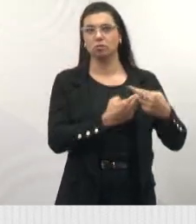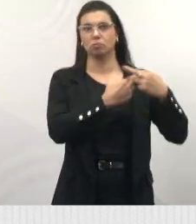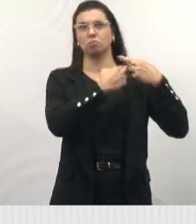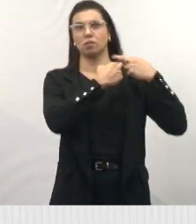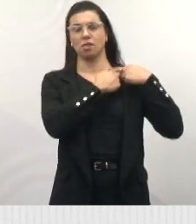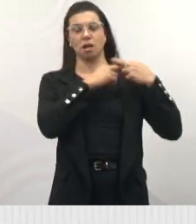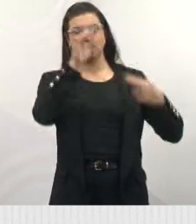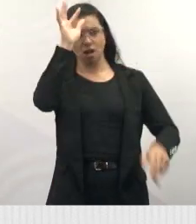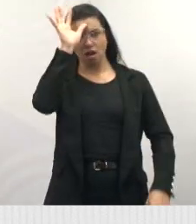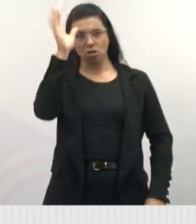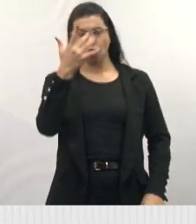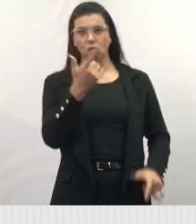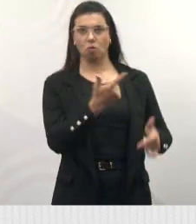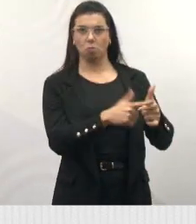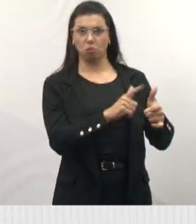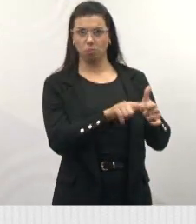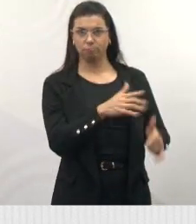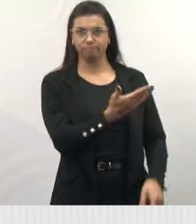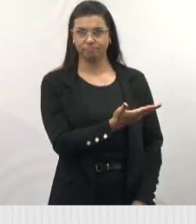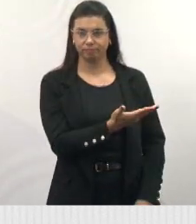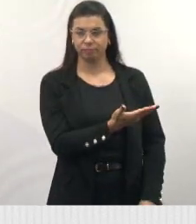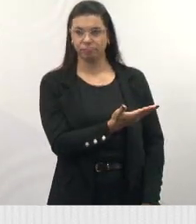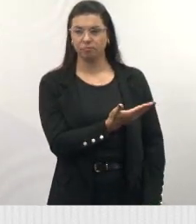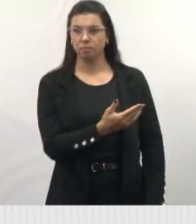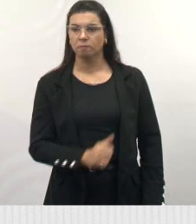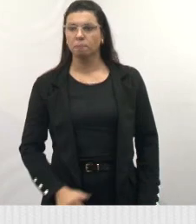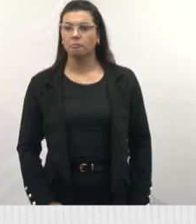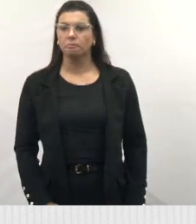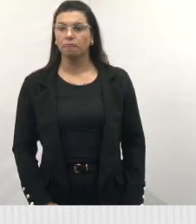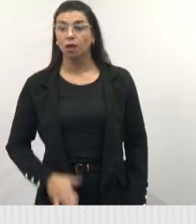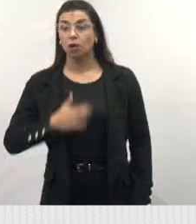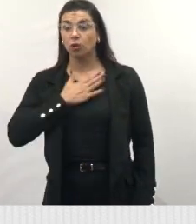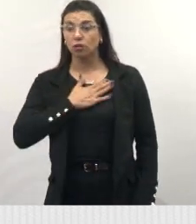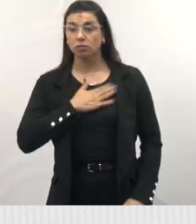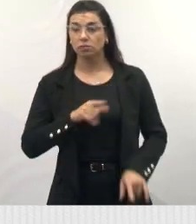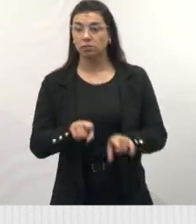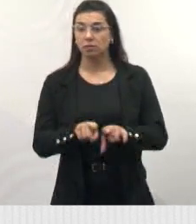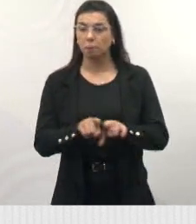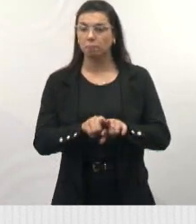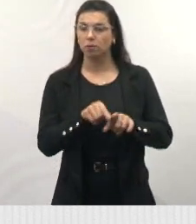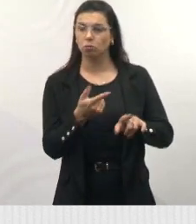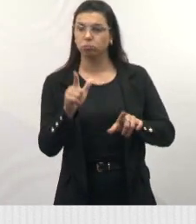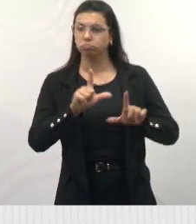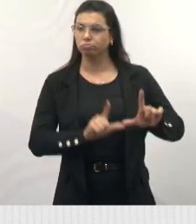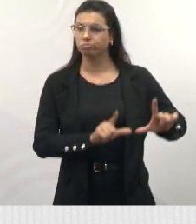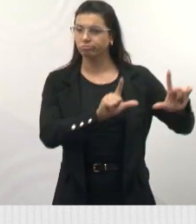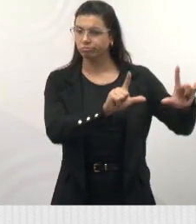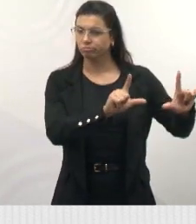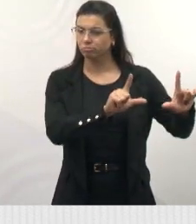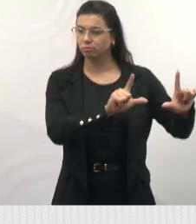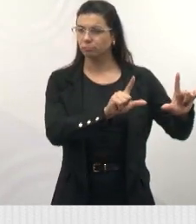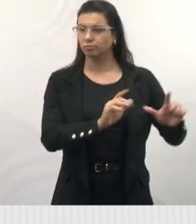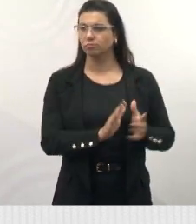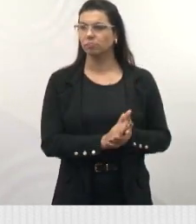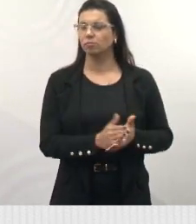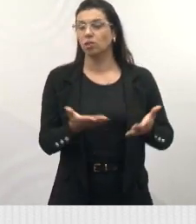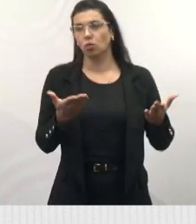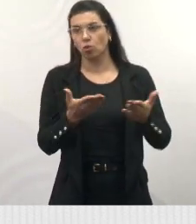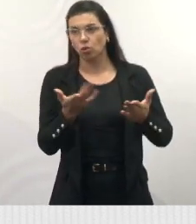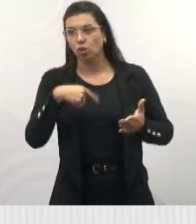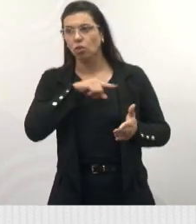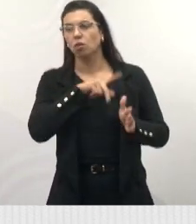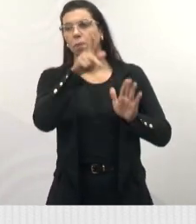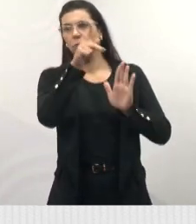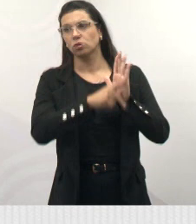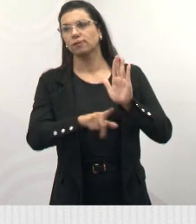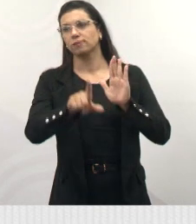responsabilidade para resolver esta situação. Gostaria de colocar o próximo slide, por gentileza. Então, hoje nós fizemos um